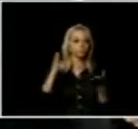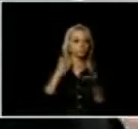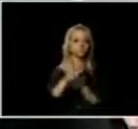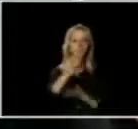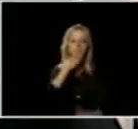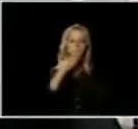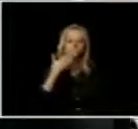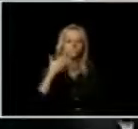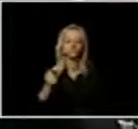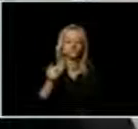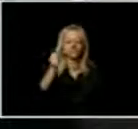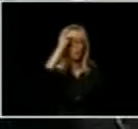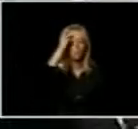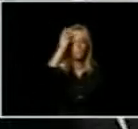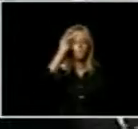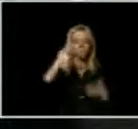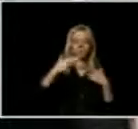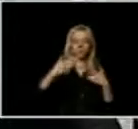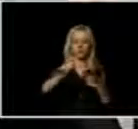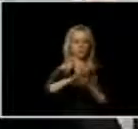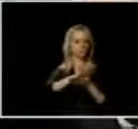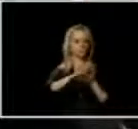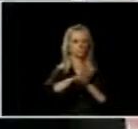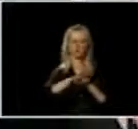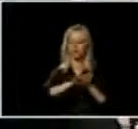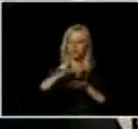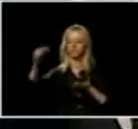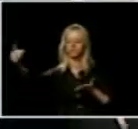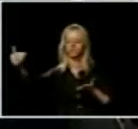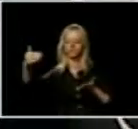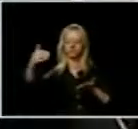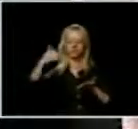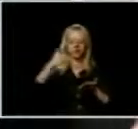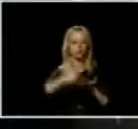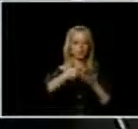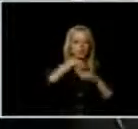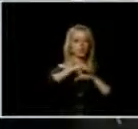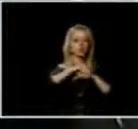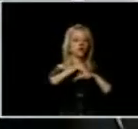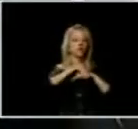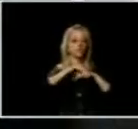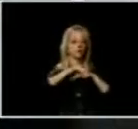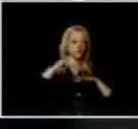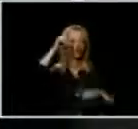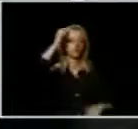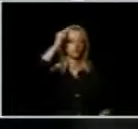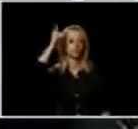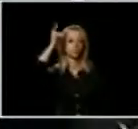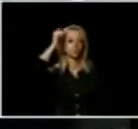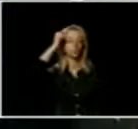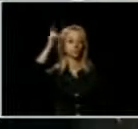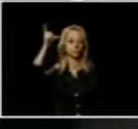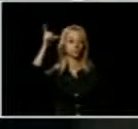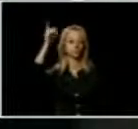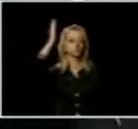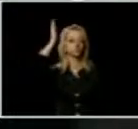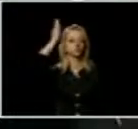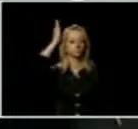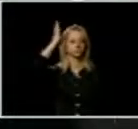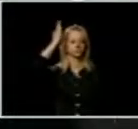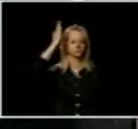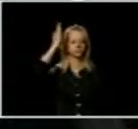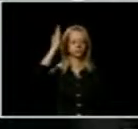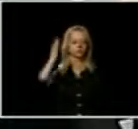um representante para discutir a situação da cultura no município, para apresentar dados,